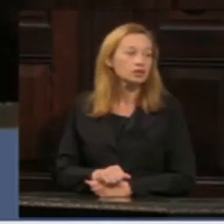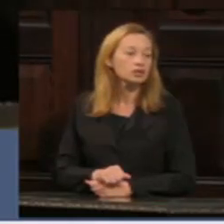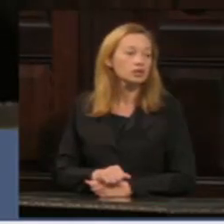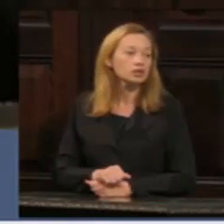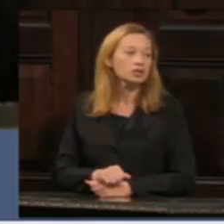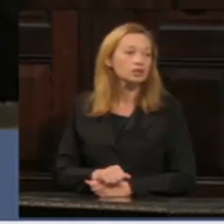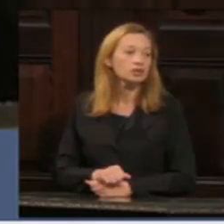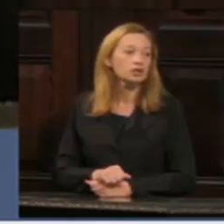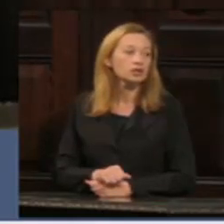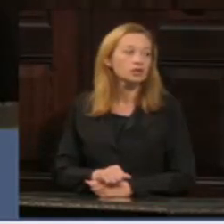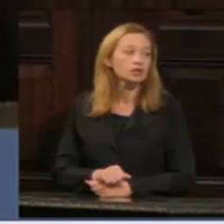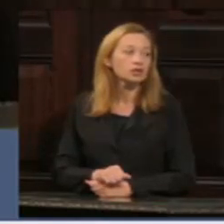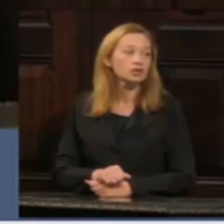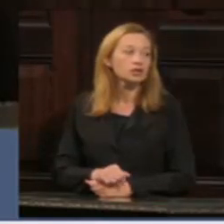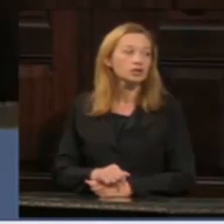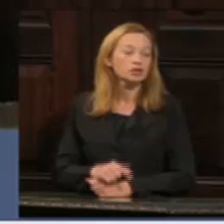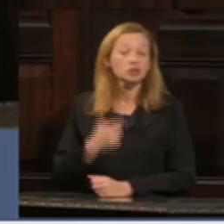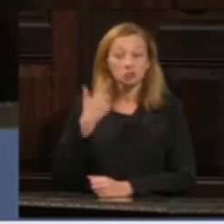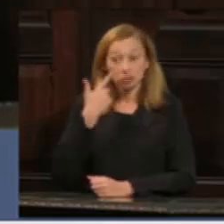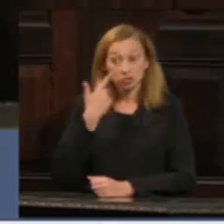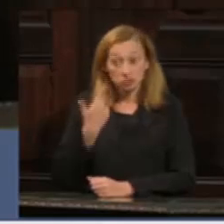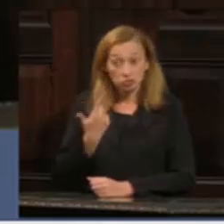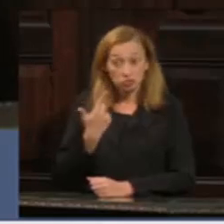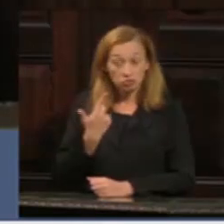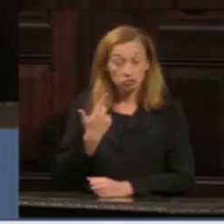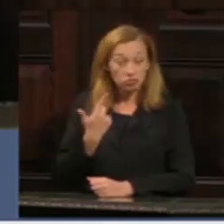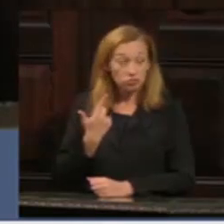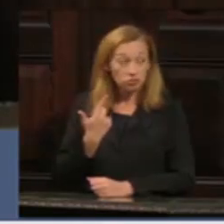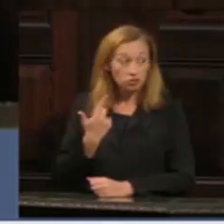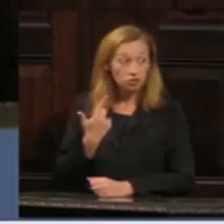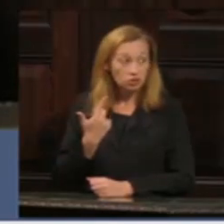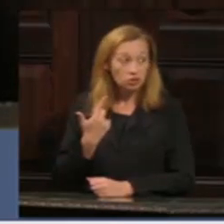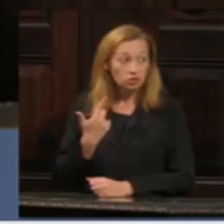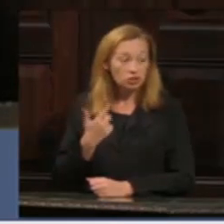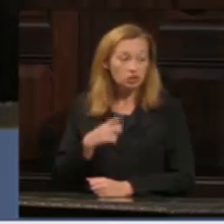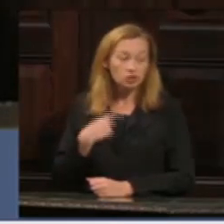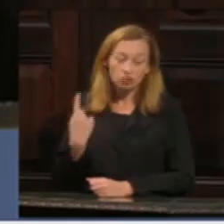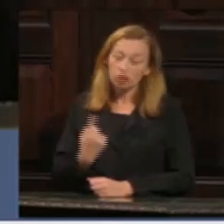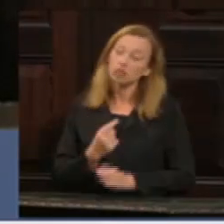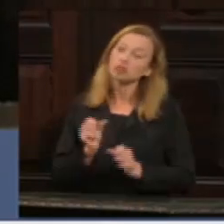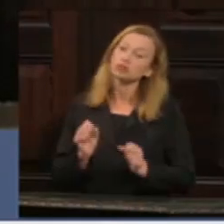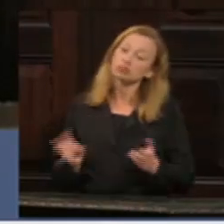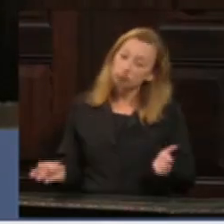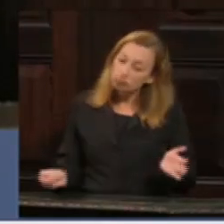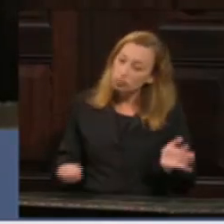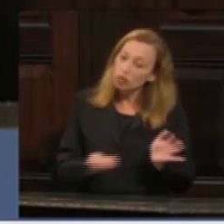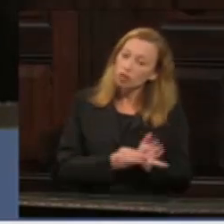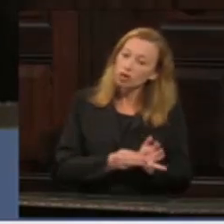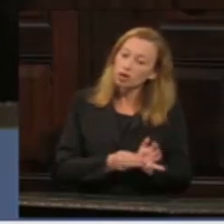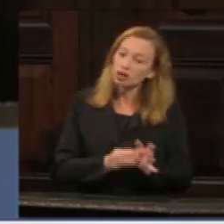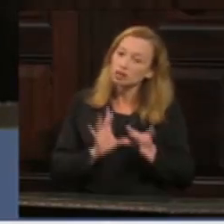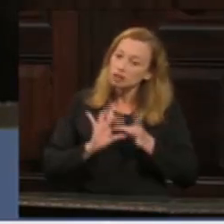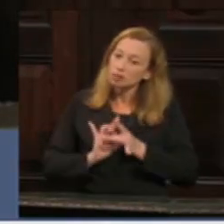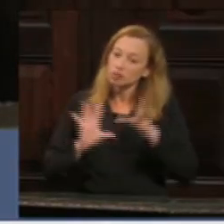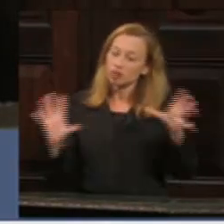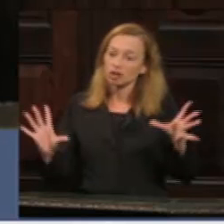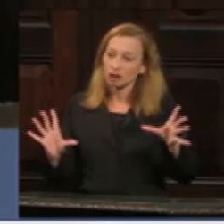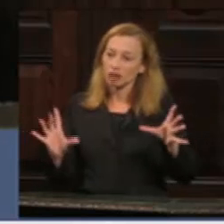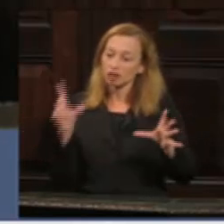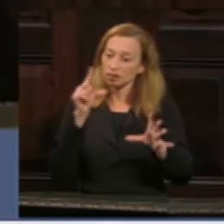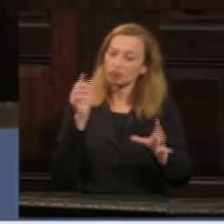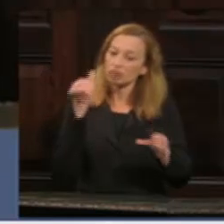decisão de ter votado no social-democrata André